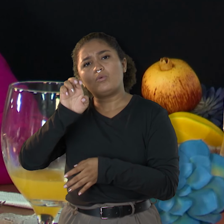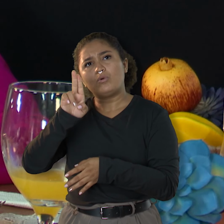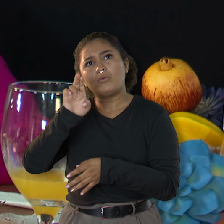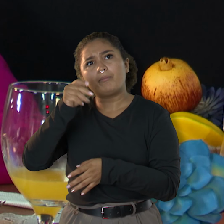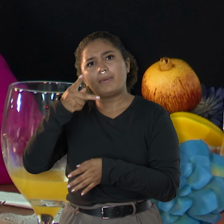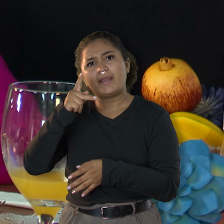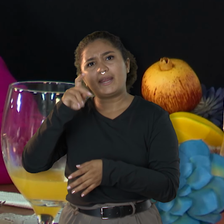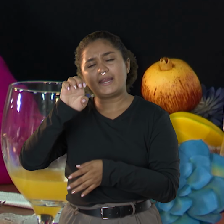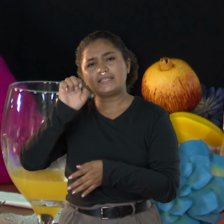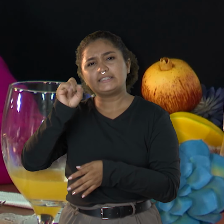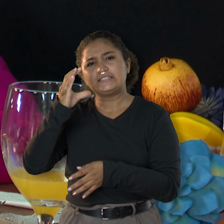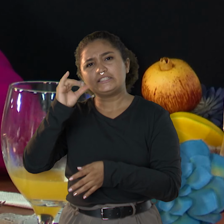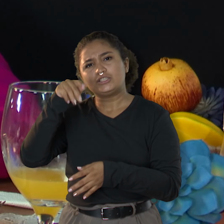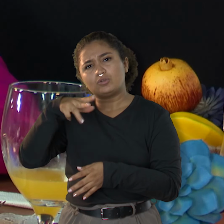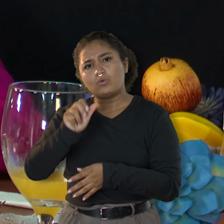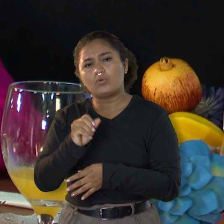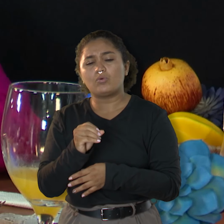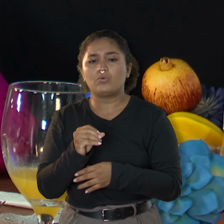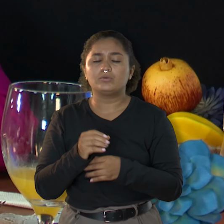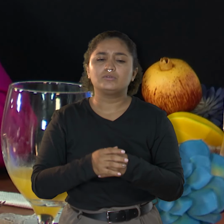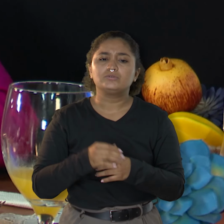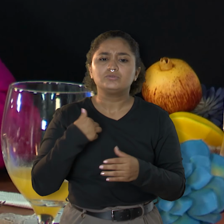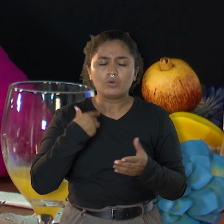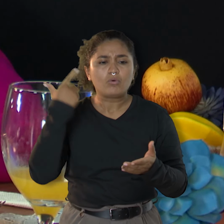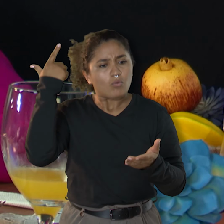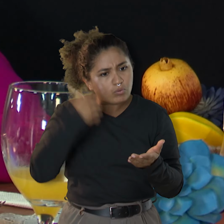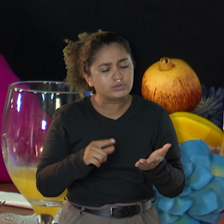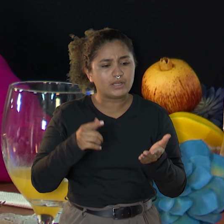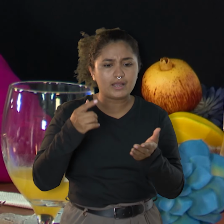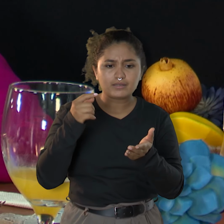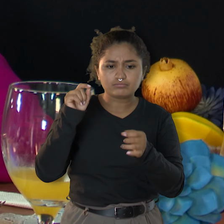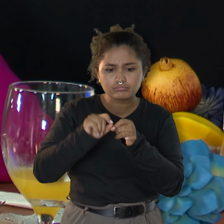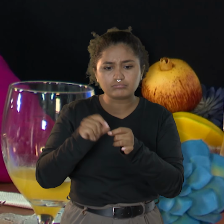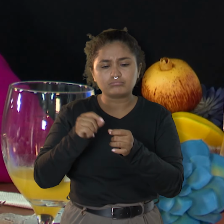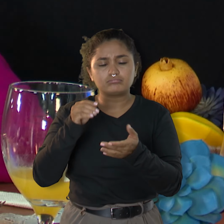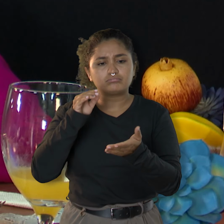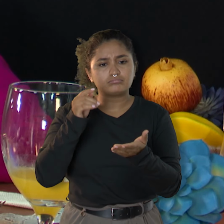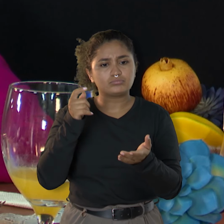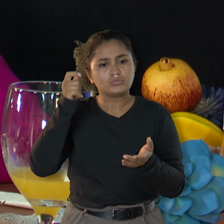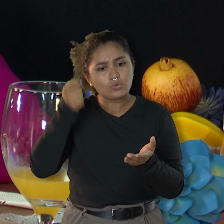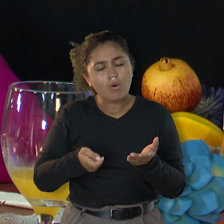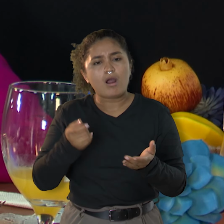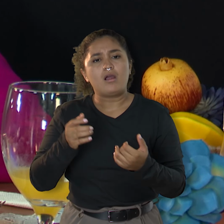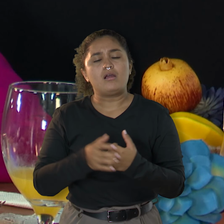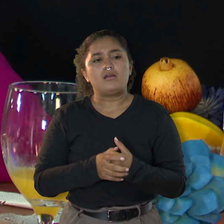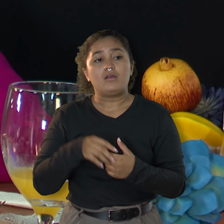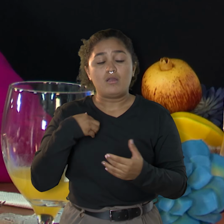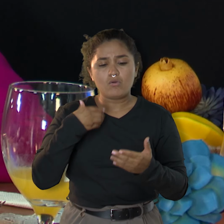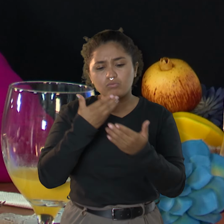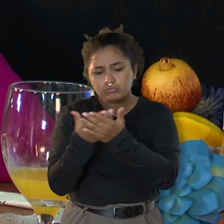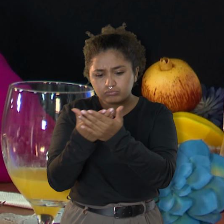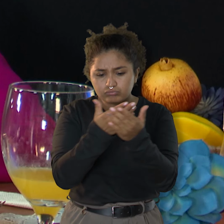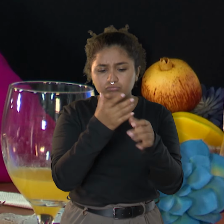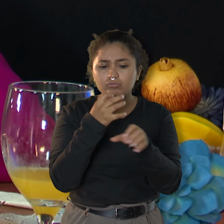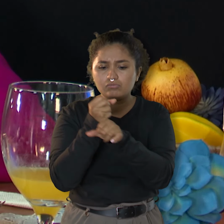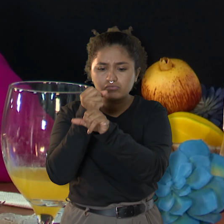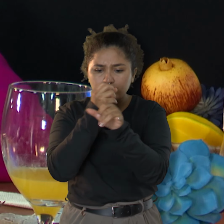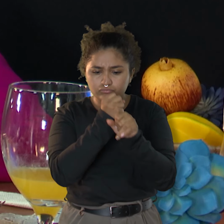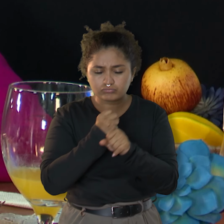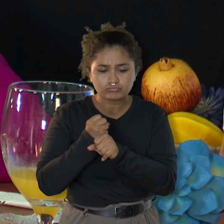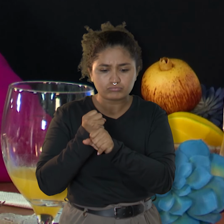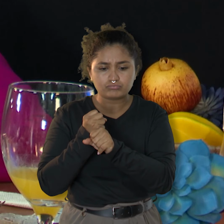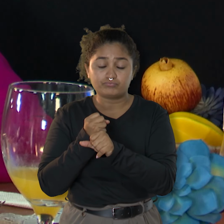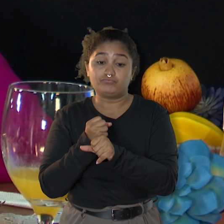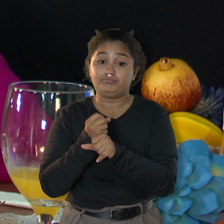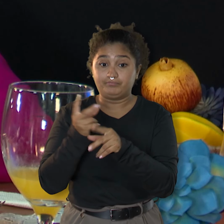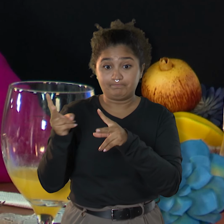funcionou, a gente começou a bater meta 1. Eu falei, gente, a gente bate meta, por que a gente é o último lugar? E quando eu fui estudar as fórmulas, eu vi que